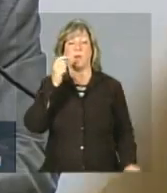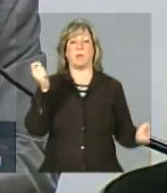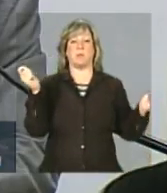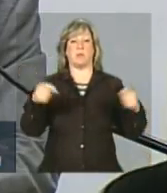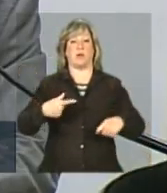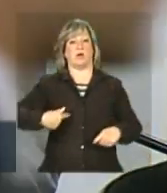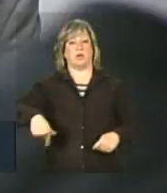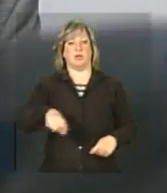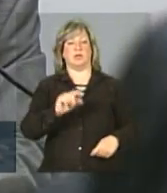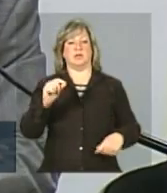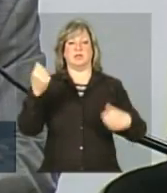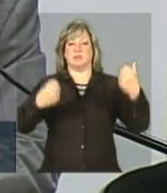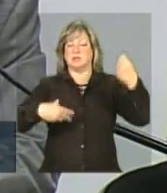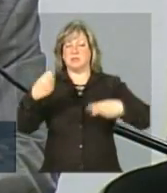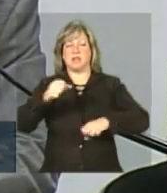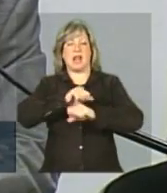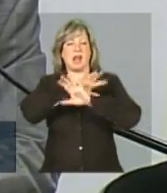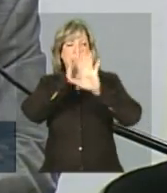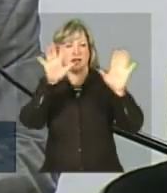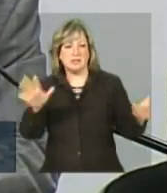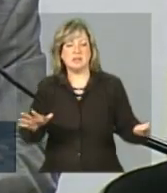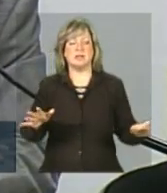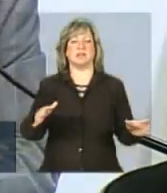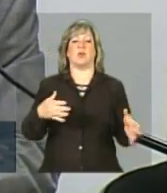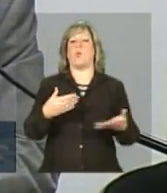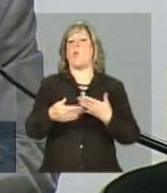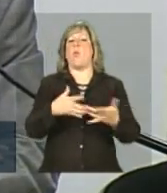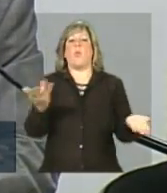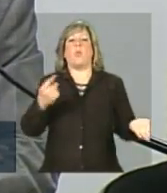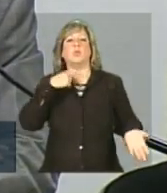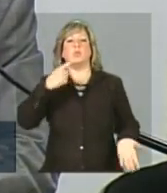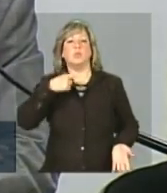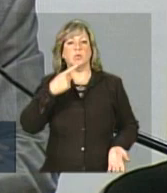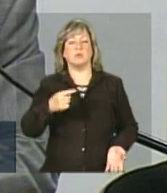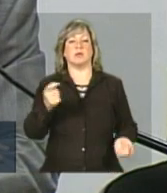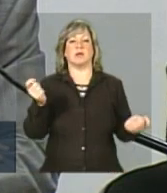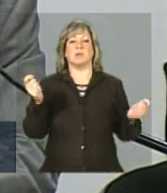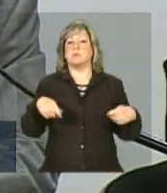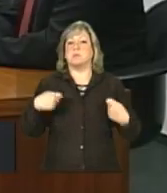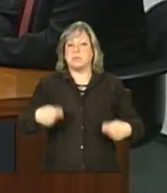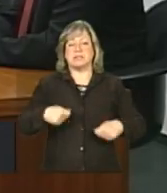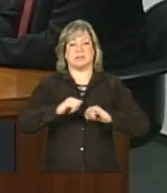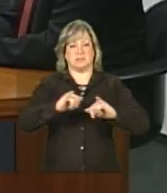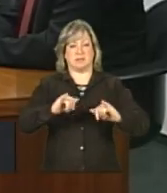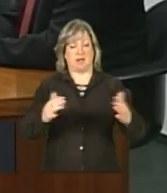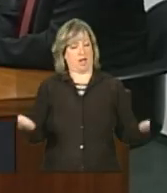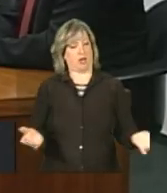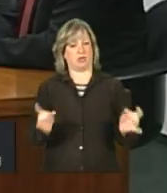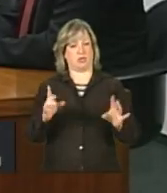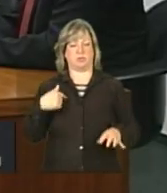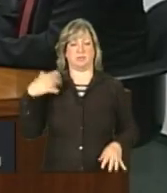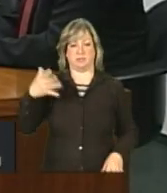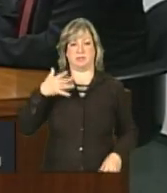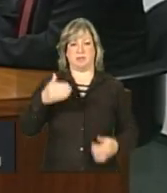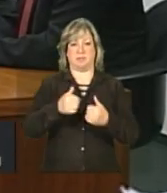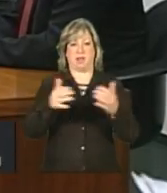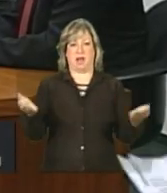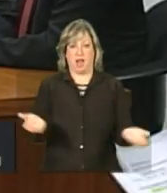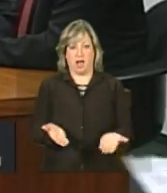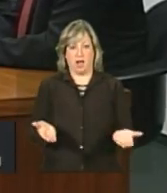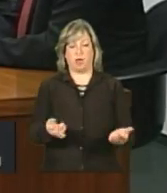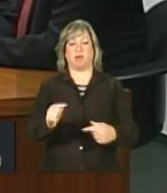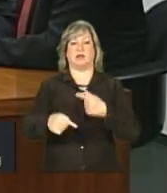dirimir qualquer tipo de dúvida e esclarecimento que seja necessário. Por hora é só na minha fala de abertura e